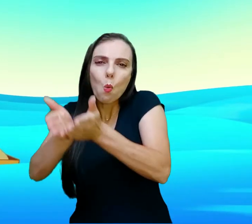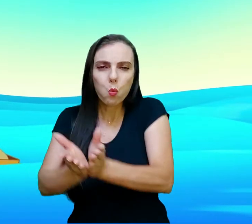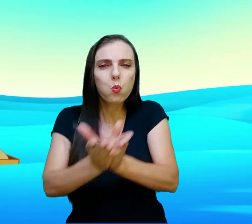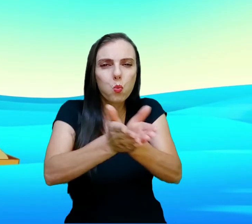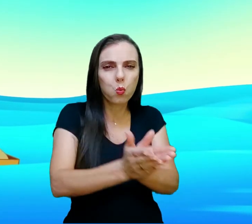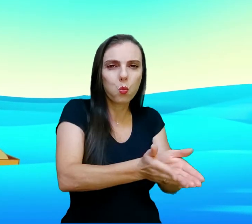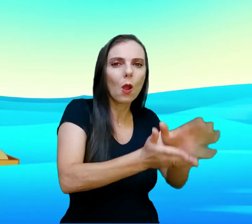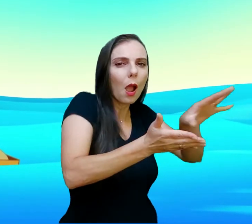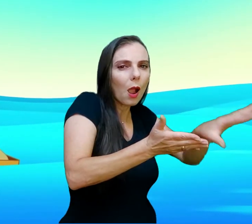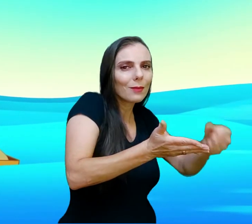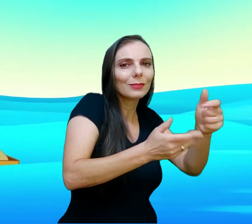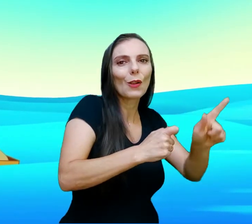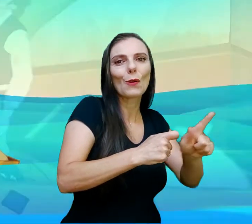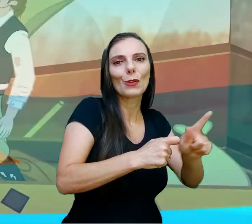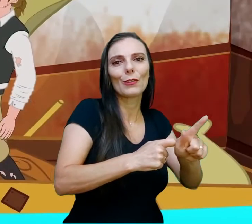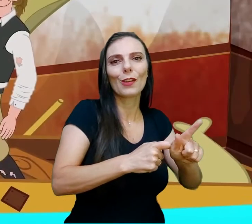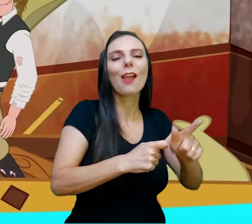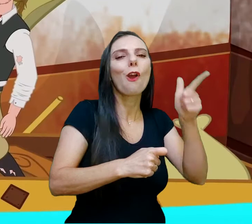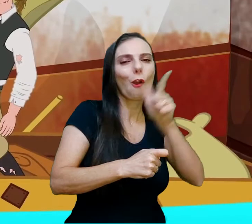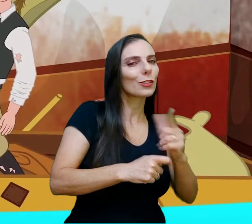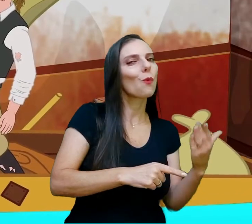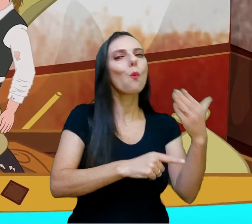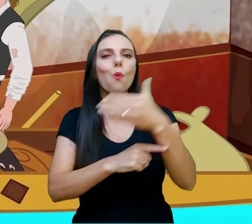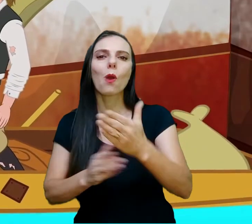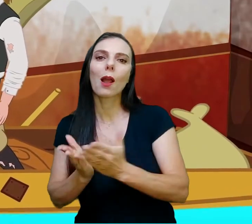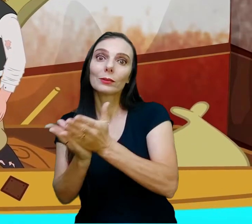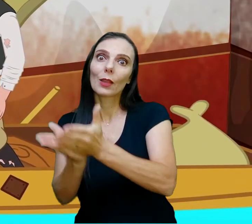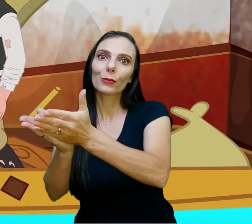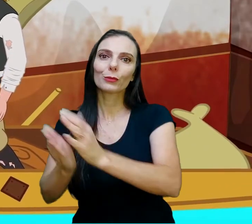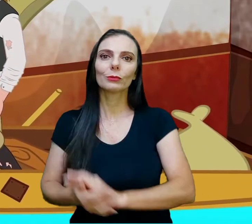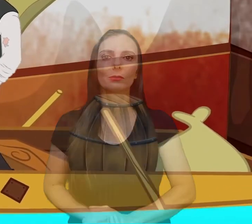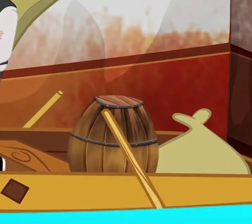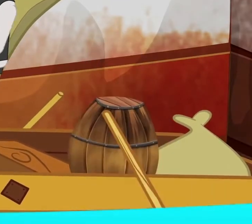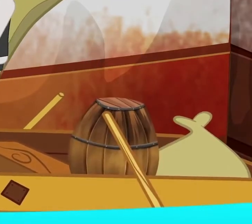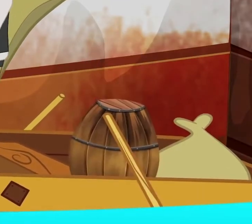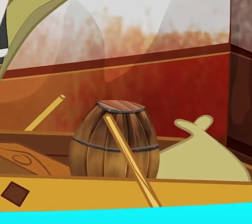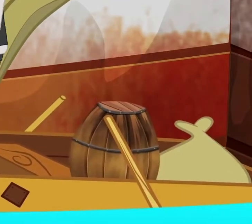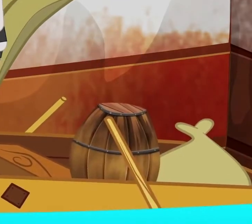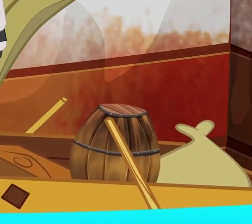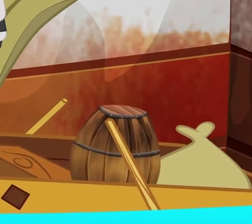Eles foram até o barquinho e resgataram Gulliver, que entrou no navio.